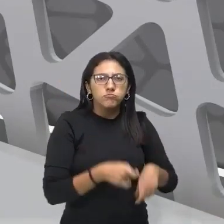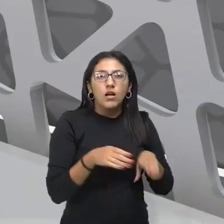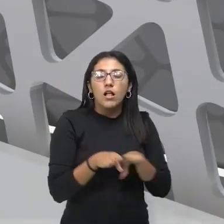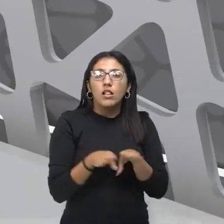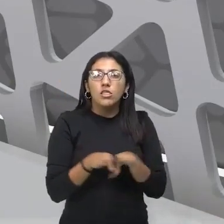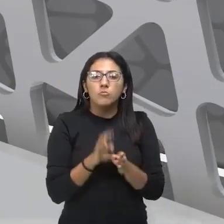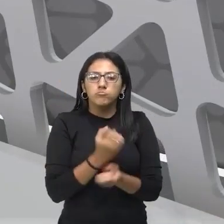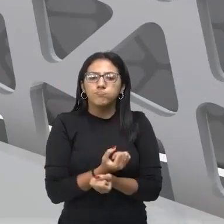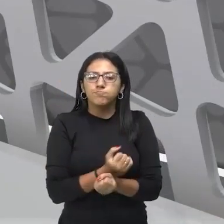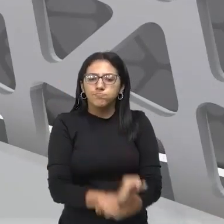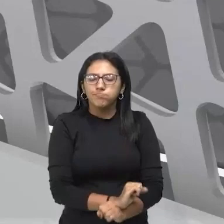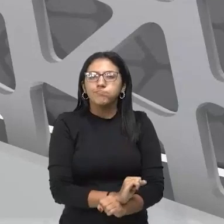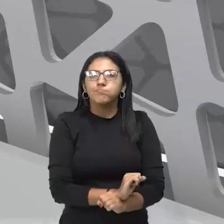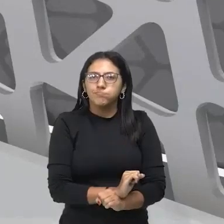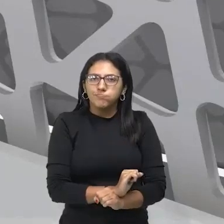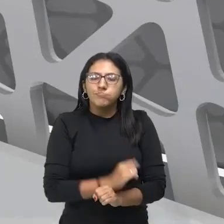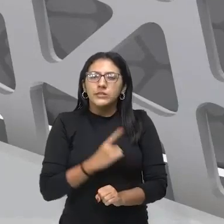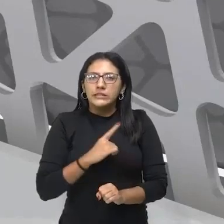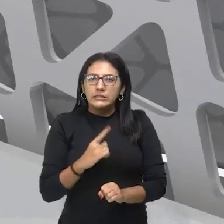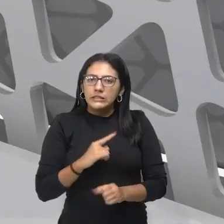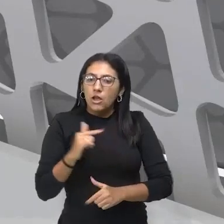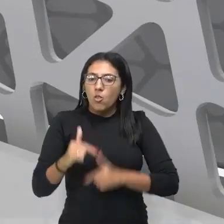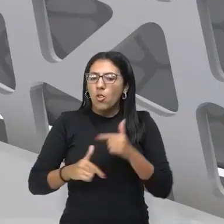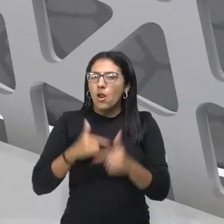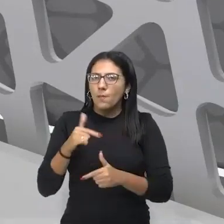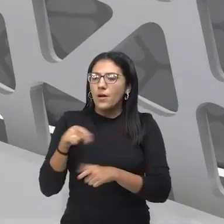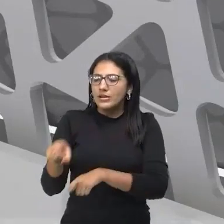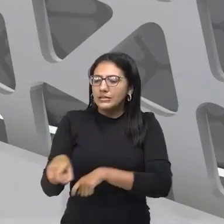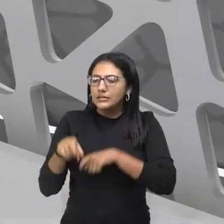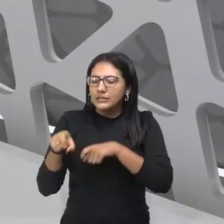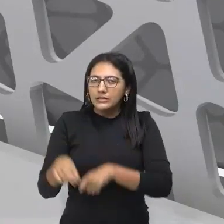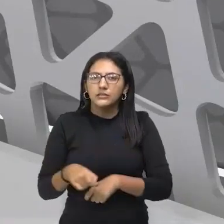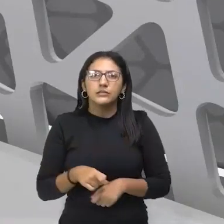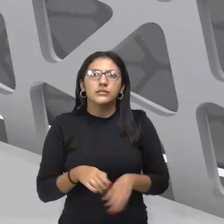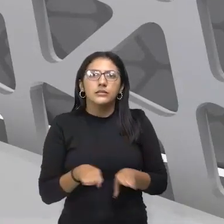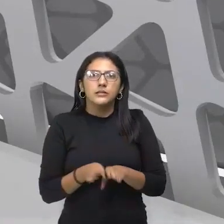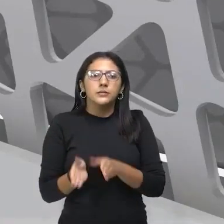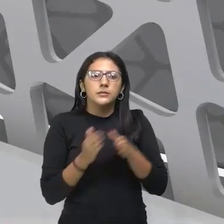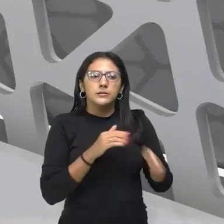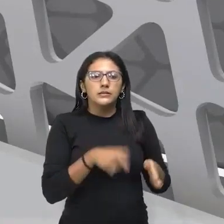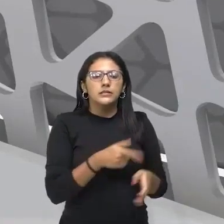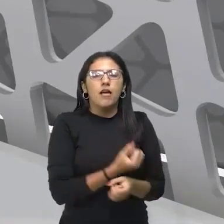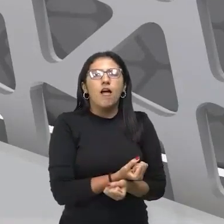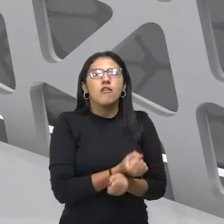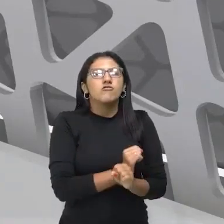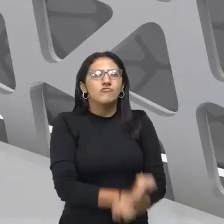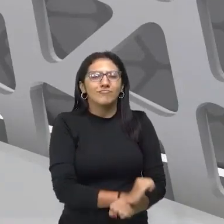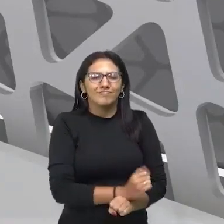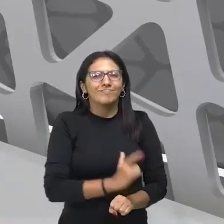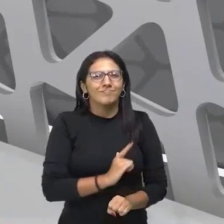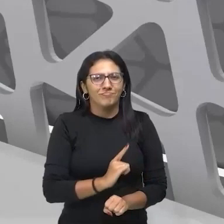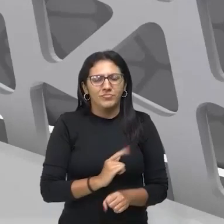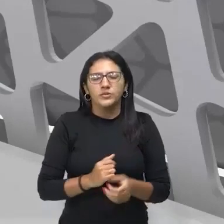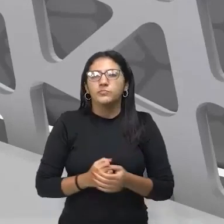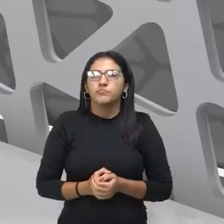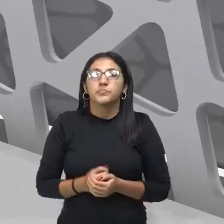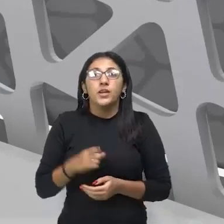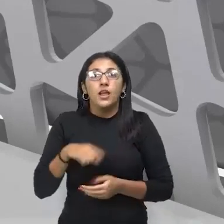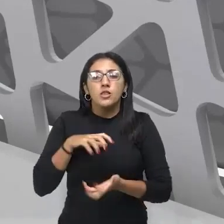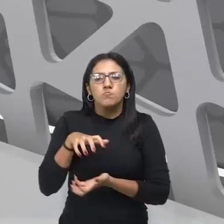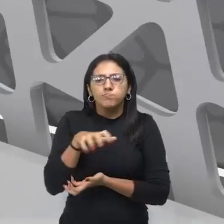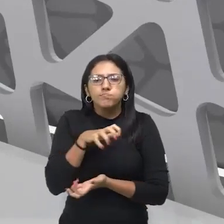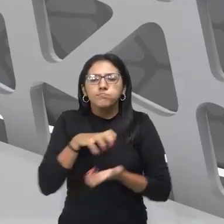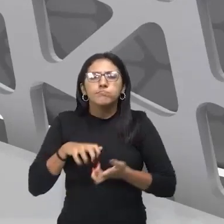escravocrata. Então, nós tínhamos o trabalho da agricultura e a exploração do trabalho de escravo. A Revolução Industrial,